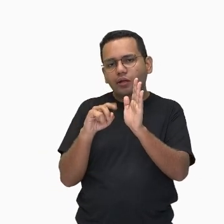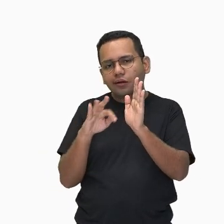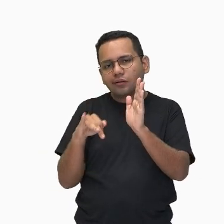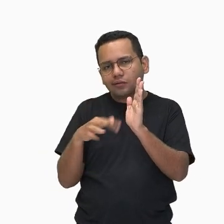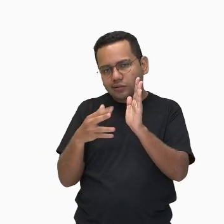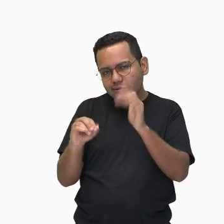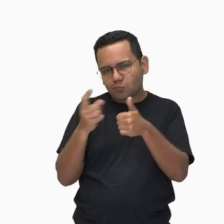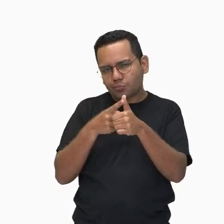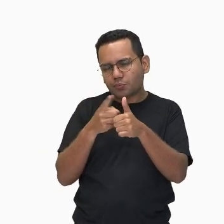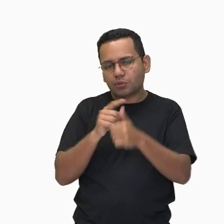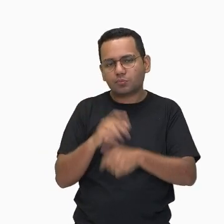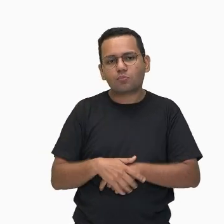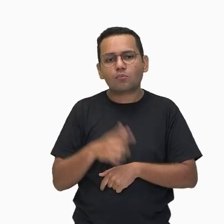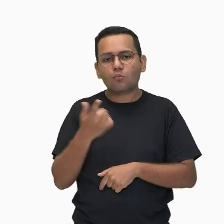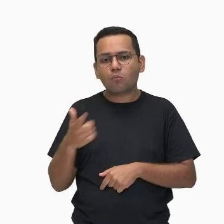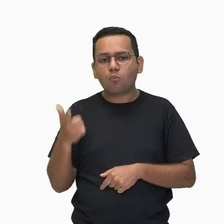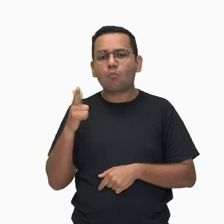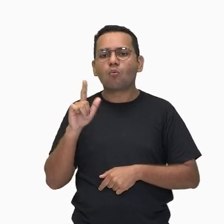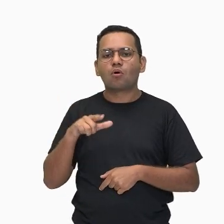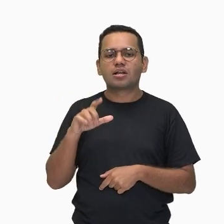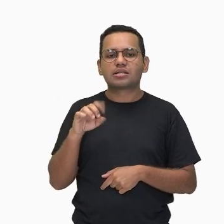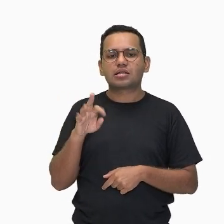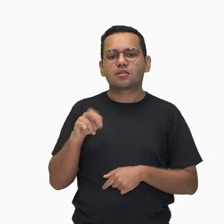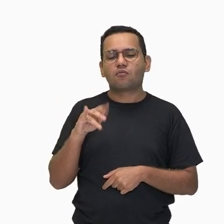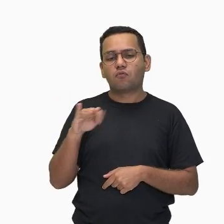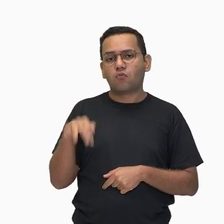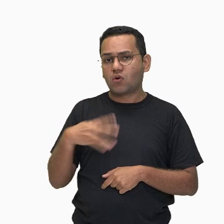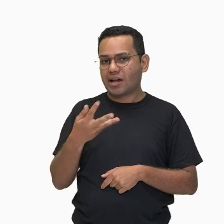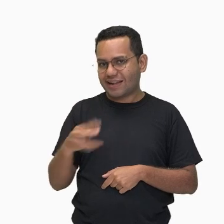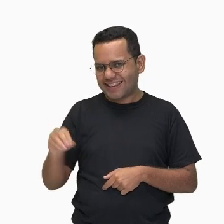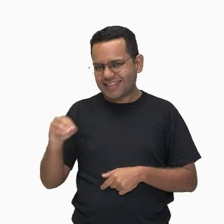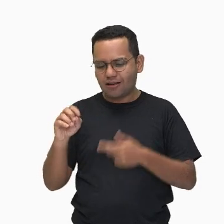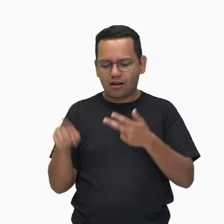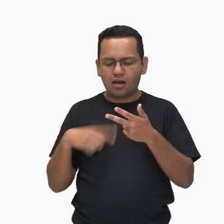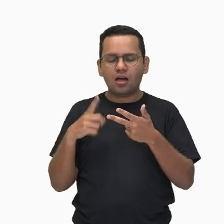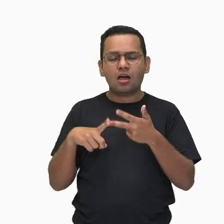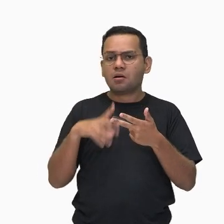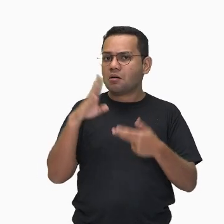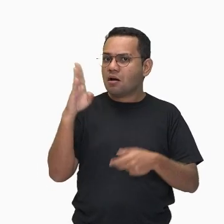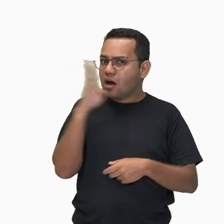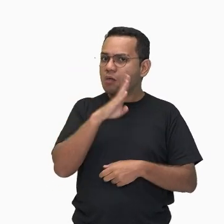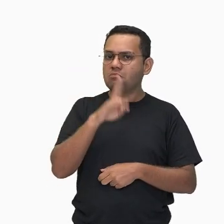vai ser utilizada para a decantação acontecer de forma mais rápida. Tá?